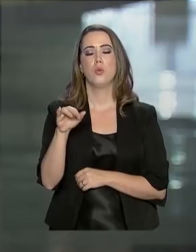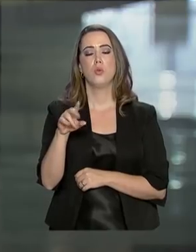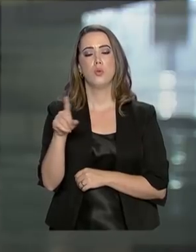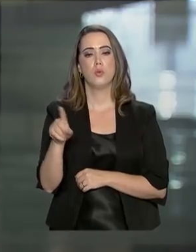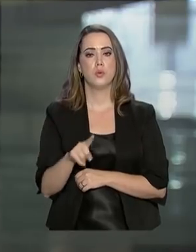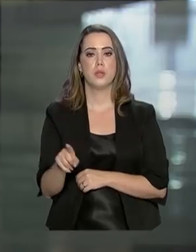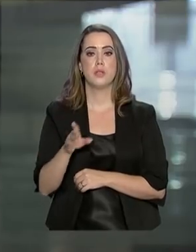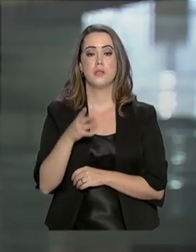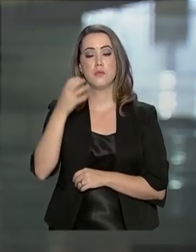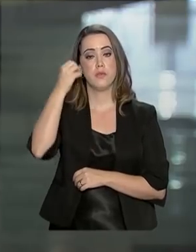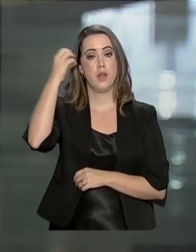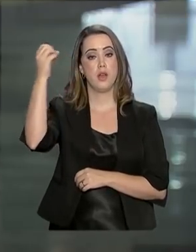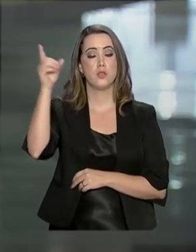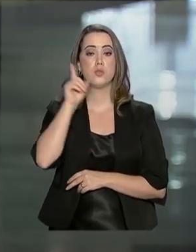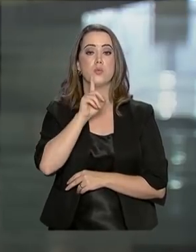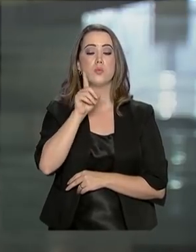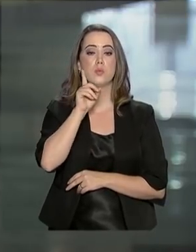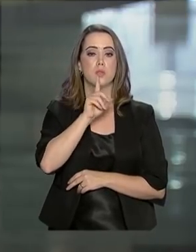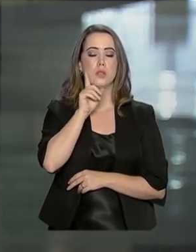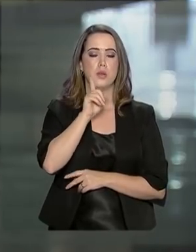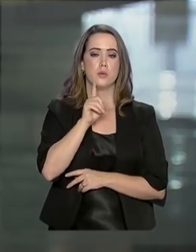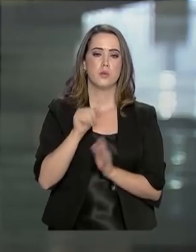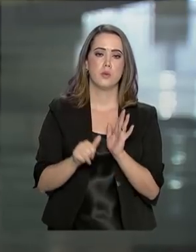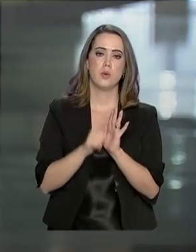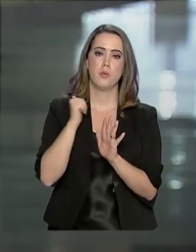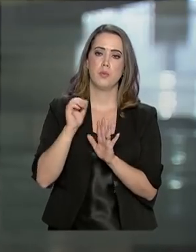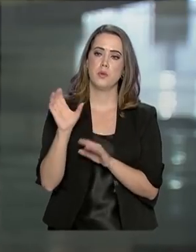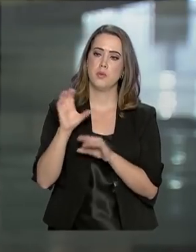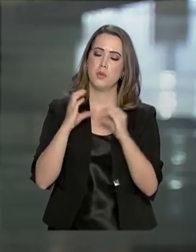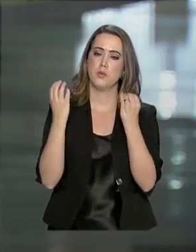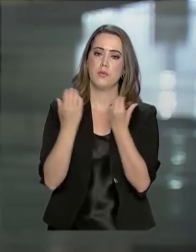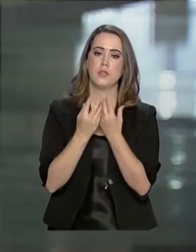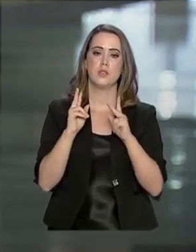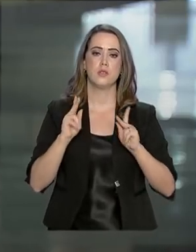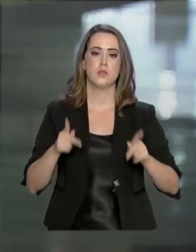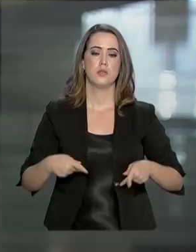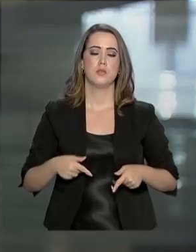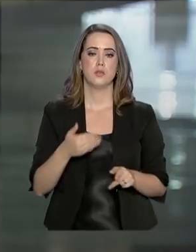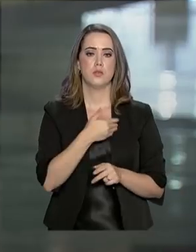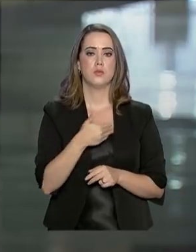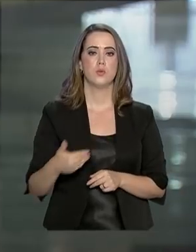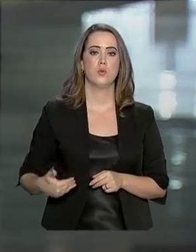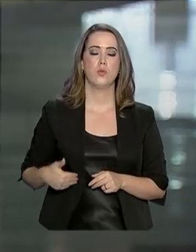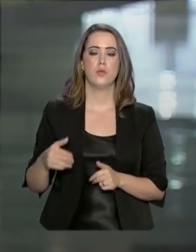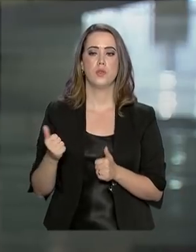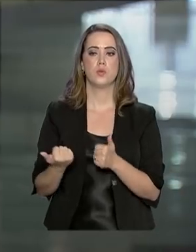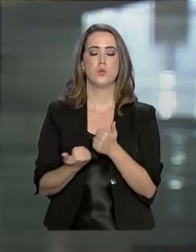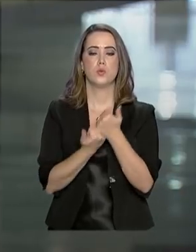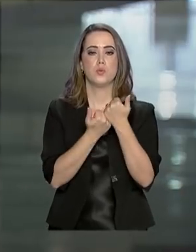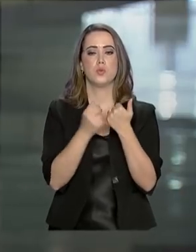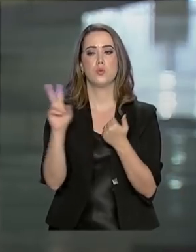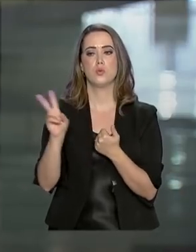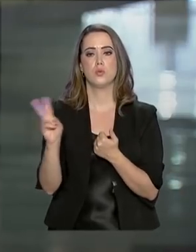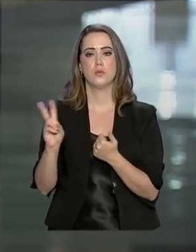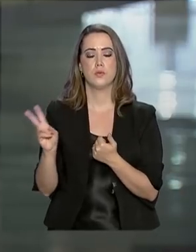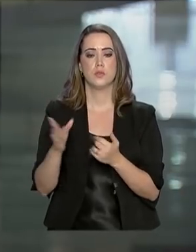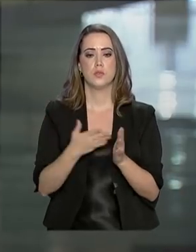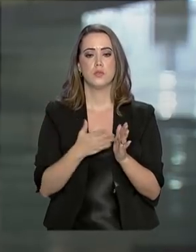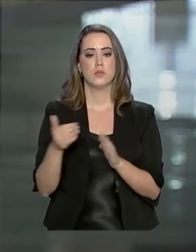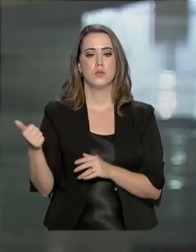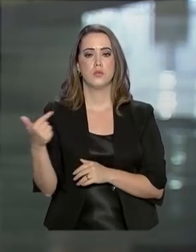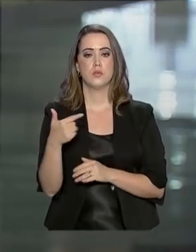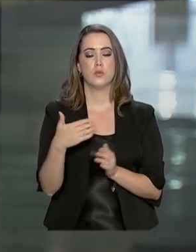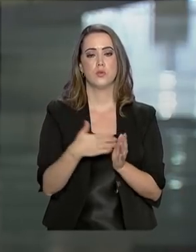em Washington nos Estados Unidos da primeira conferência humanitária do governo interino da Venezuela entre os dias